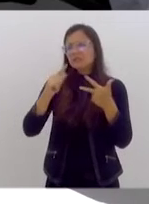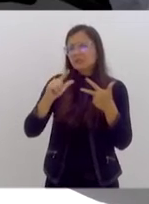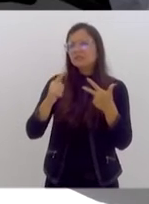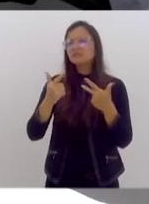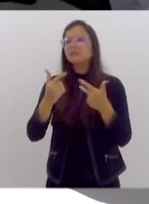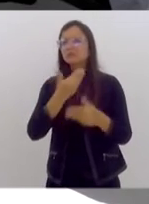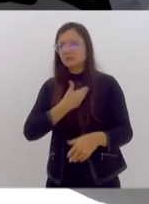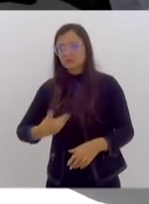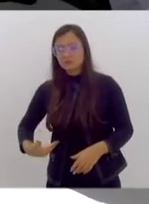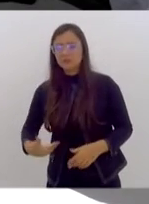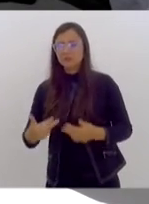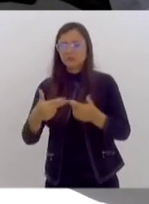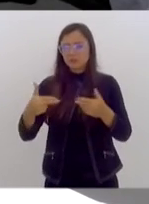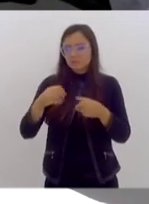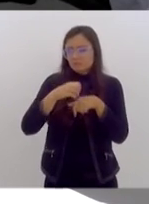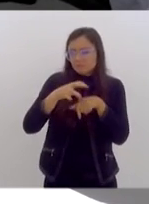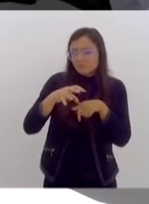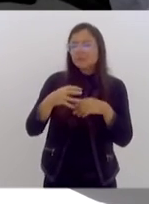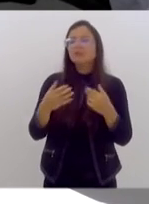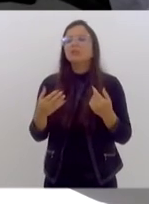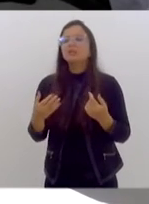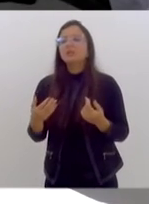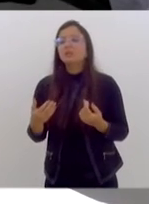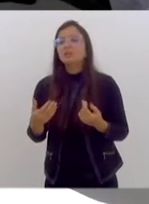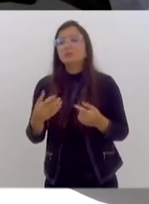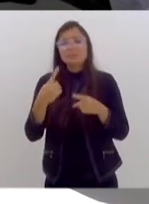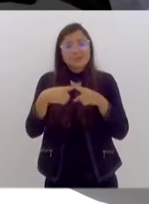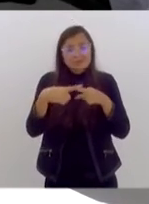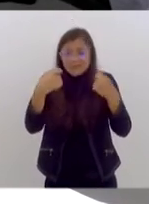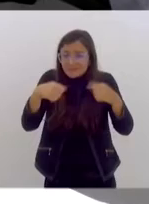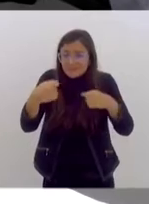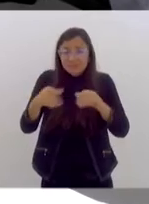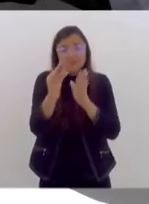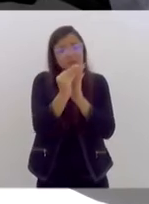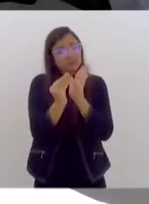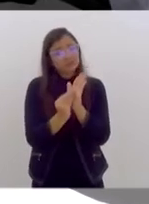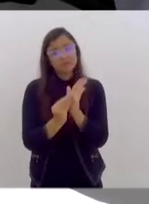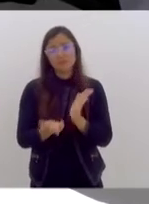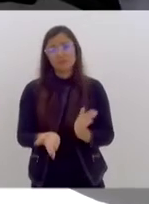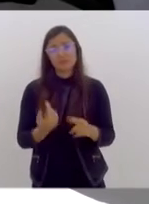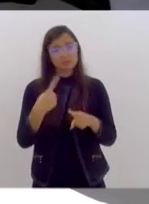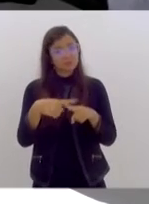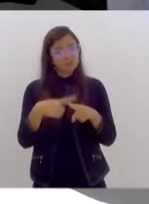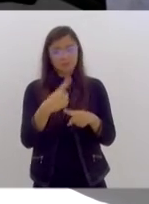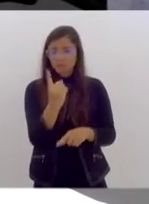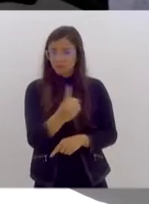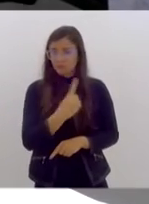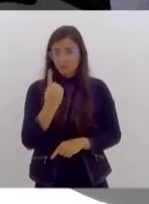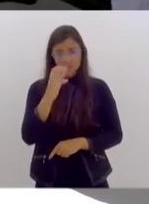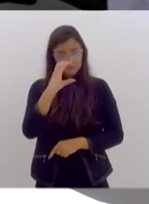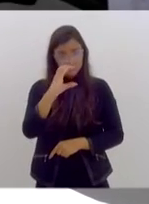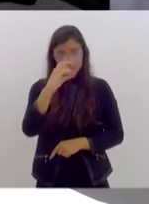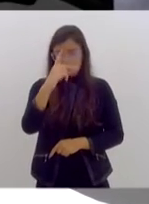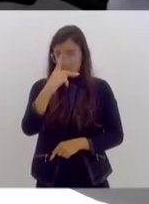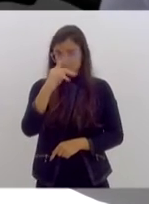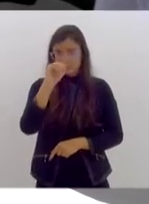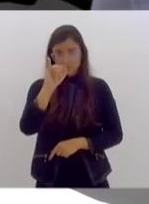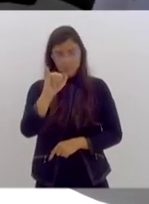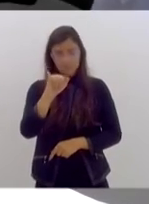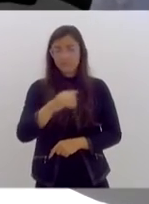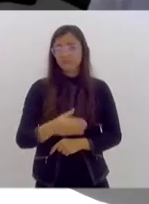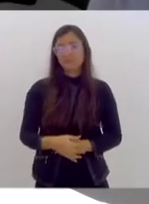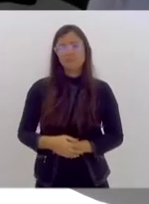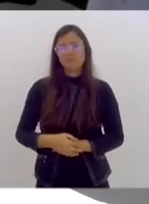o governador né para que seja reforçado foi fruto da nossa CPI da nossa